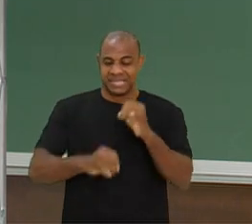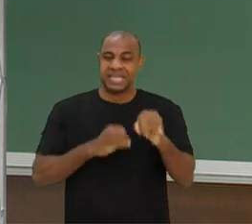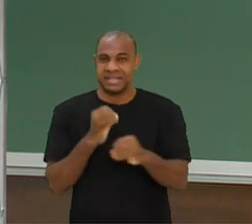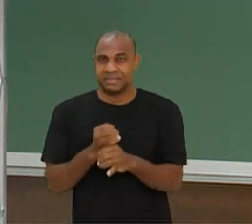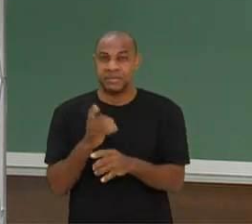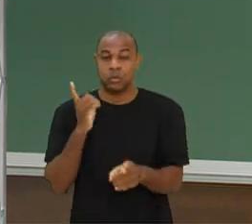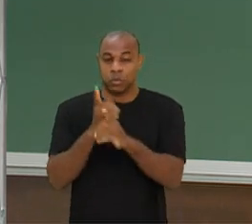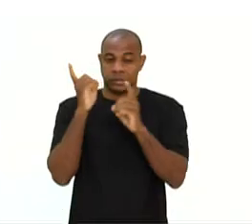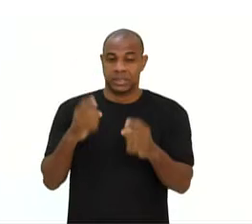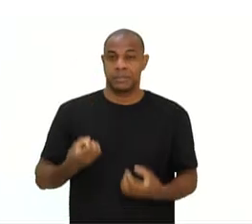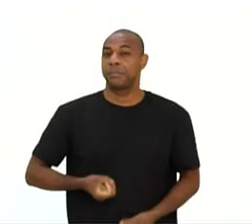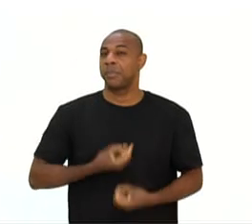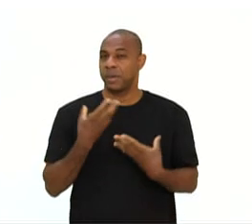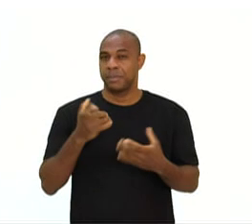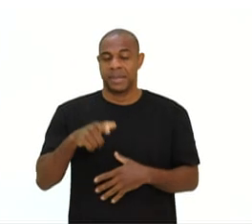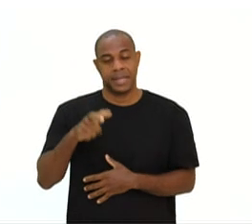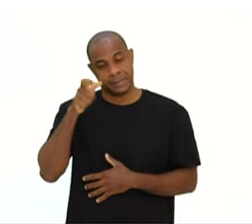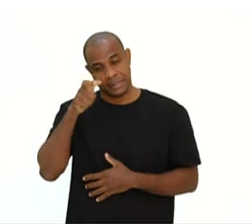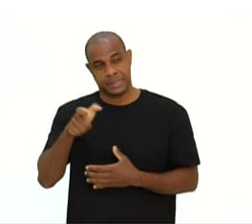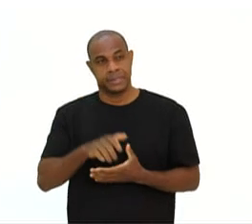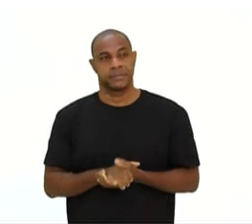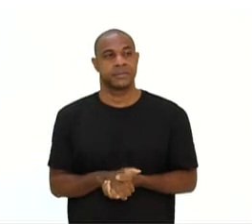é muito interessante.